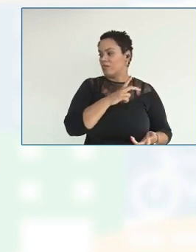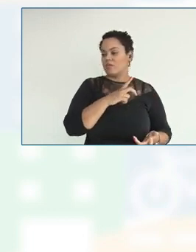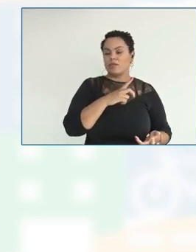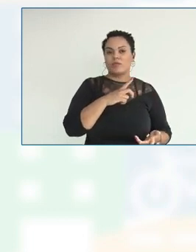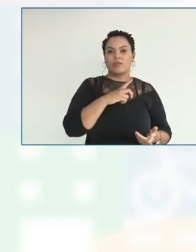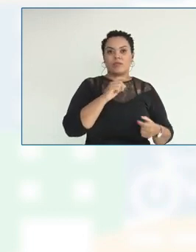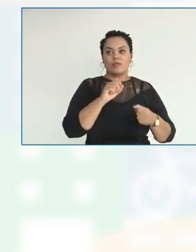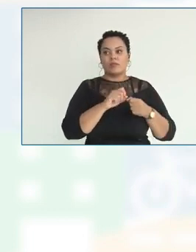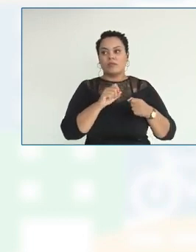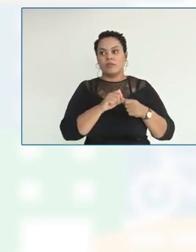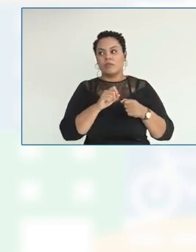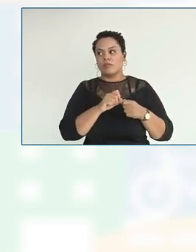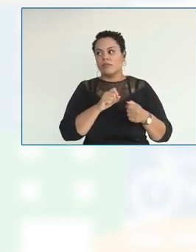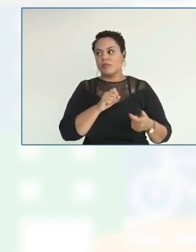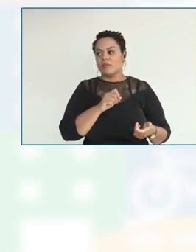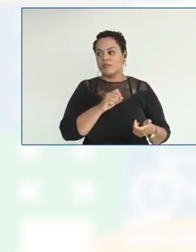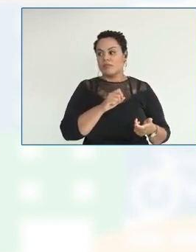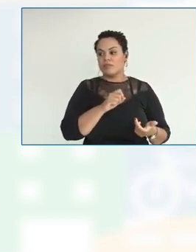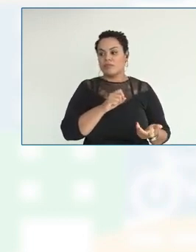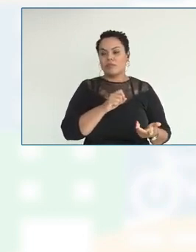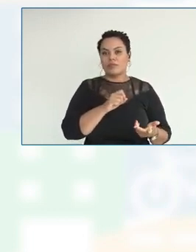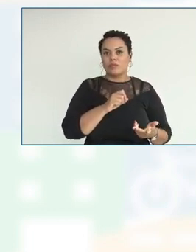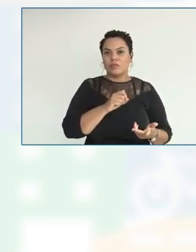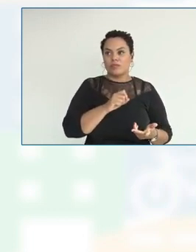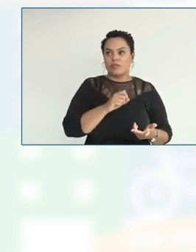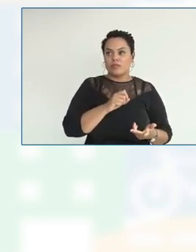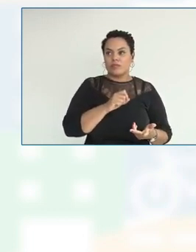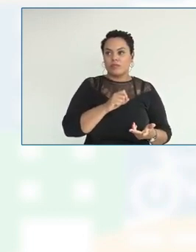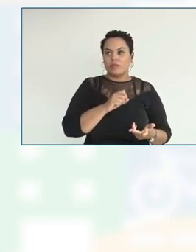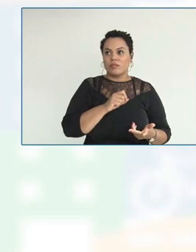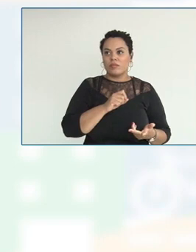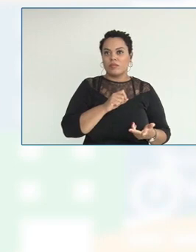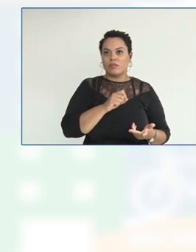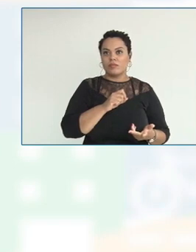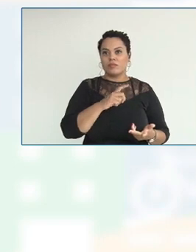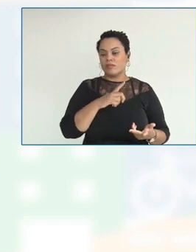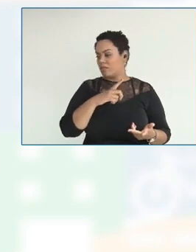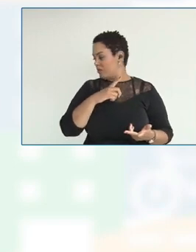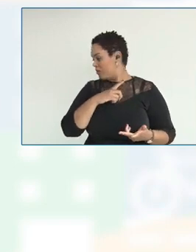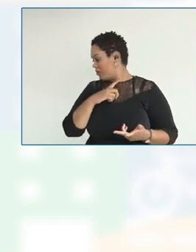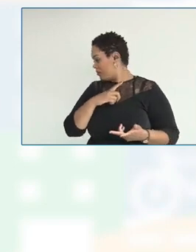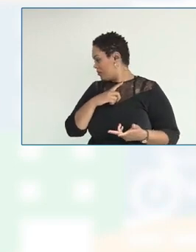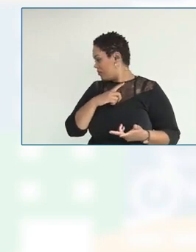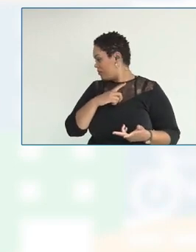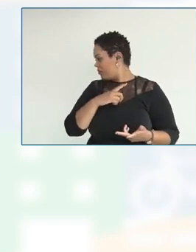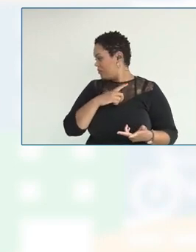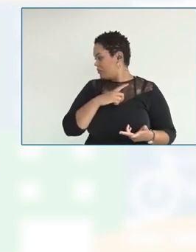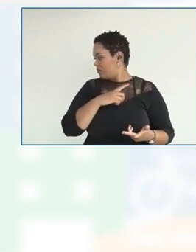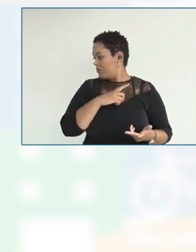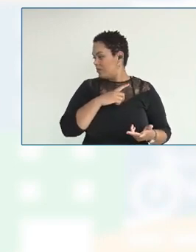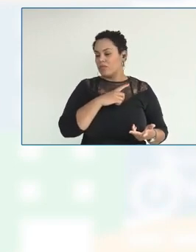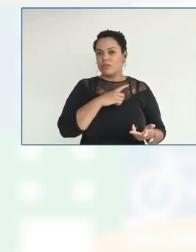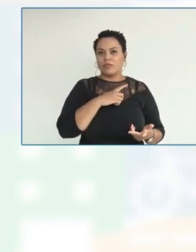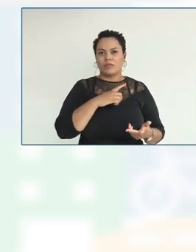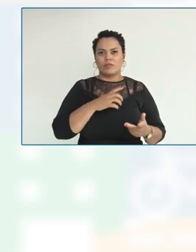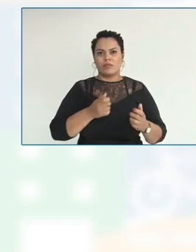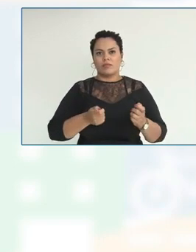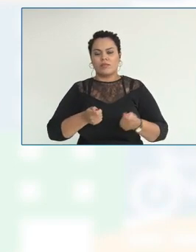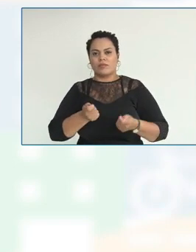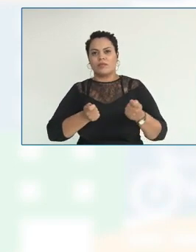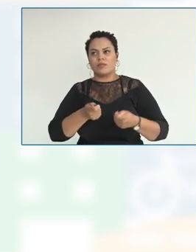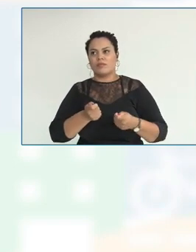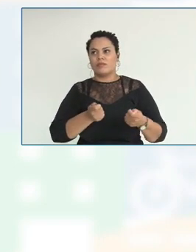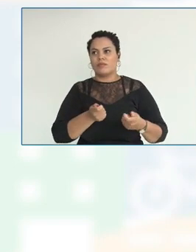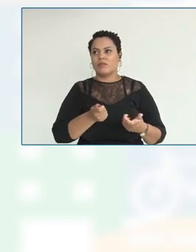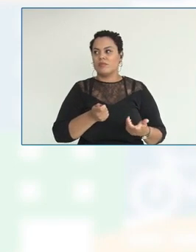no território, além do que a nossa equipe aqui no Programa Municipal de Prevenção e Controle de Intoxicações. Bom,